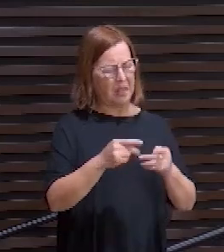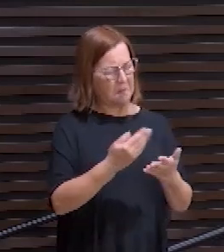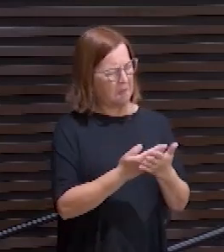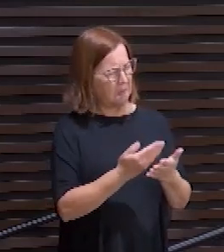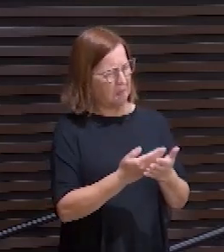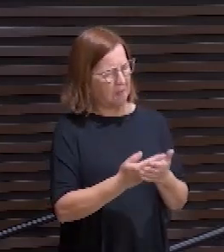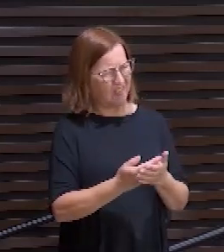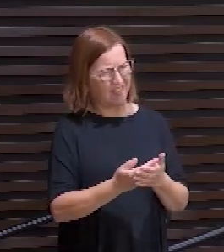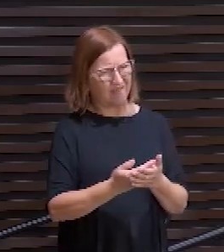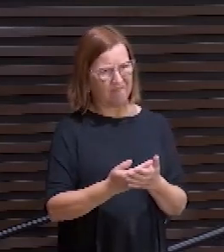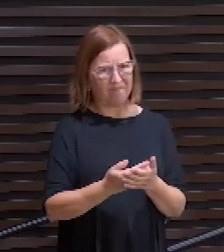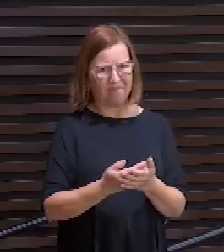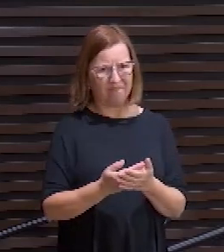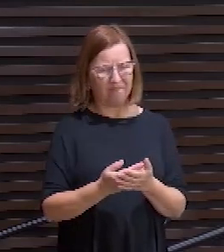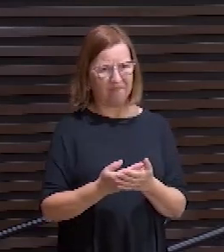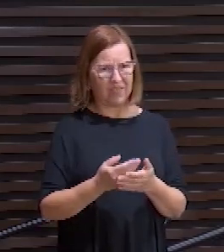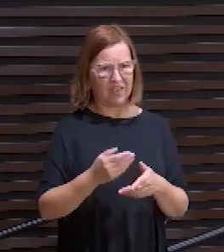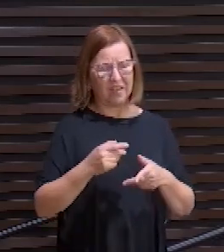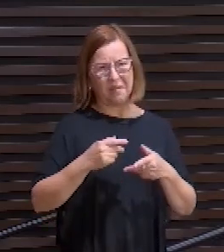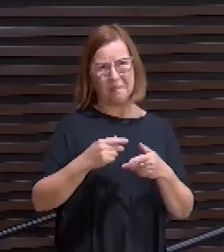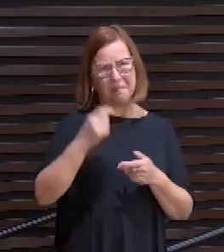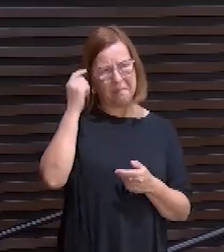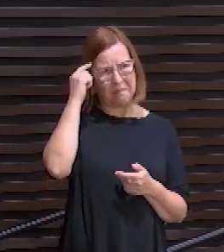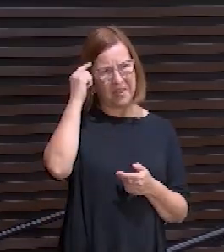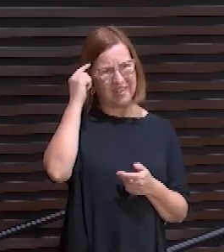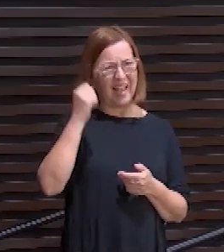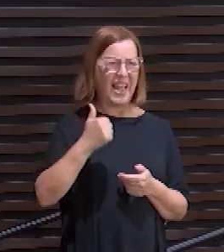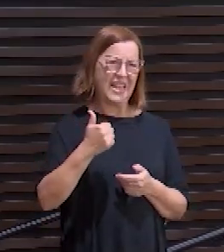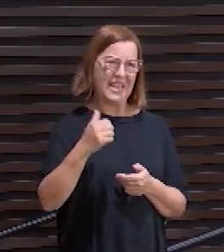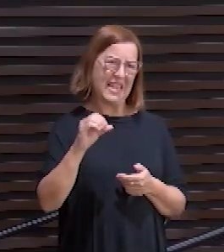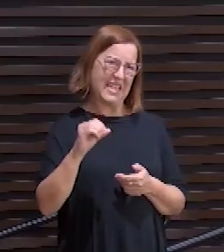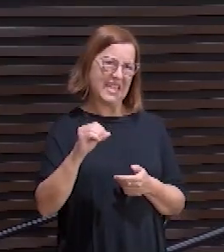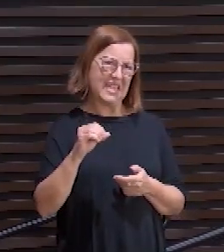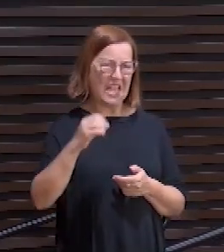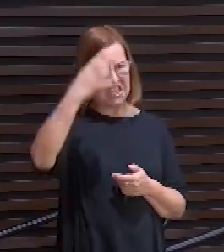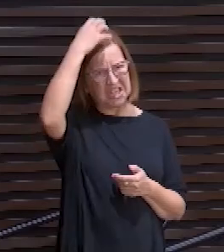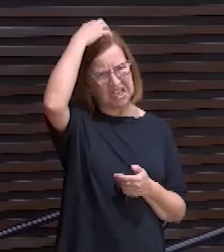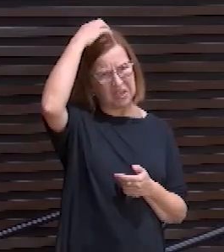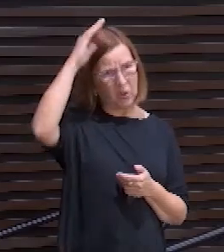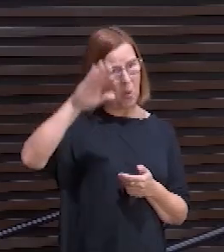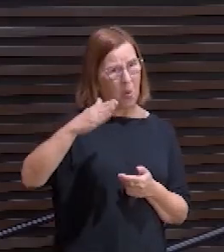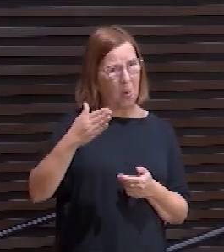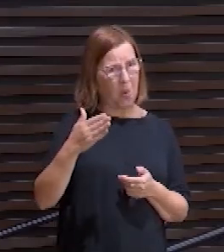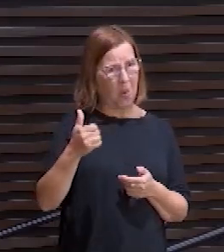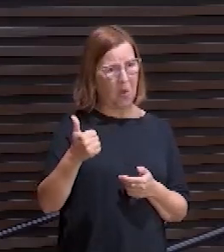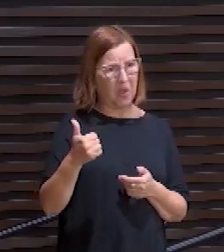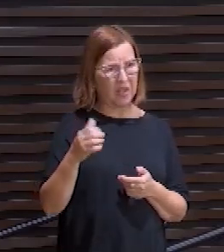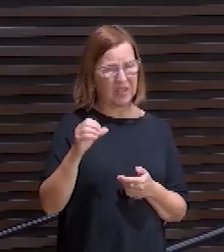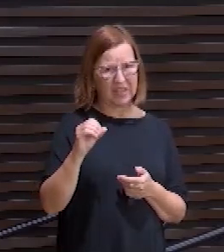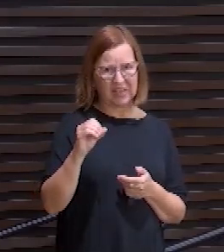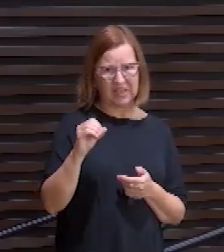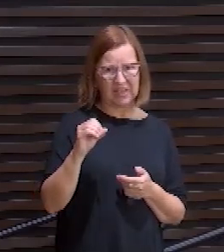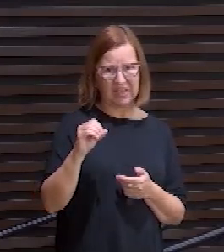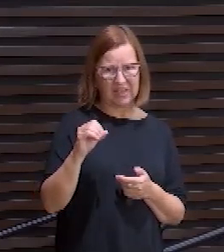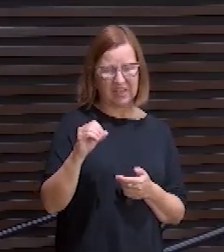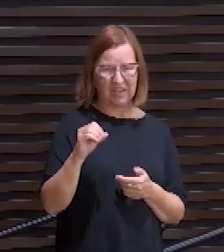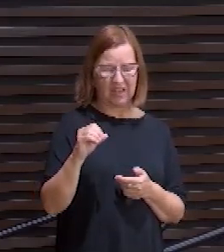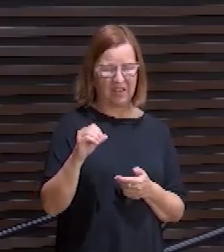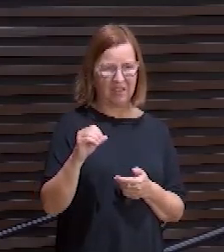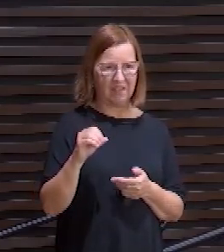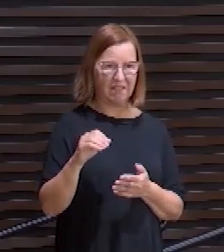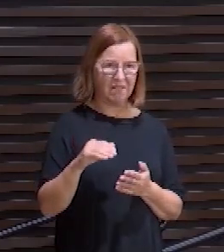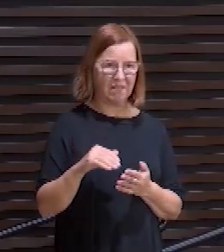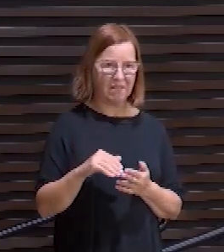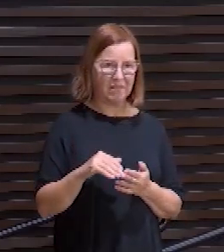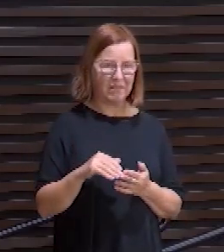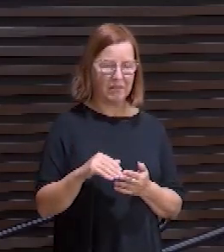número literal, são 10 reis. Outros entendem não, que apenas trata-se de um número determinado de reis. Qual que